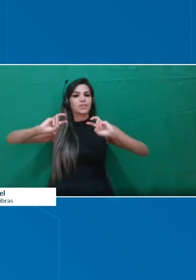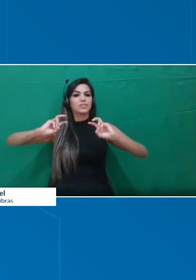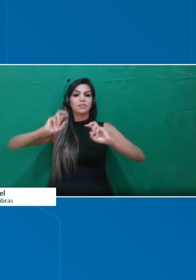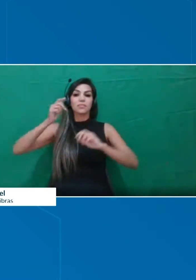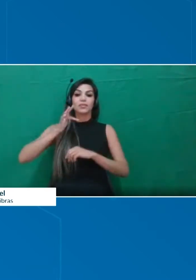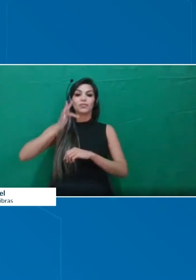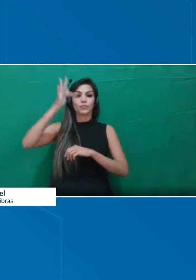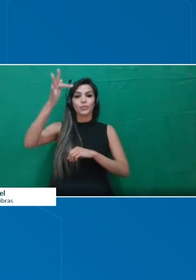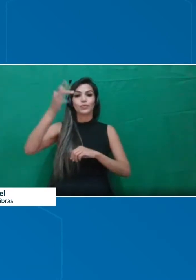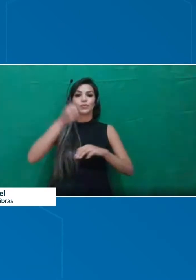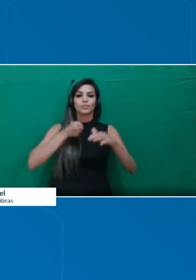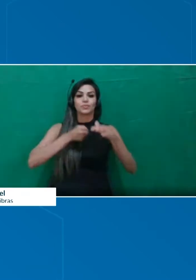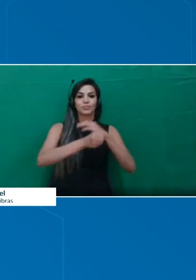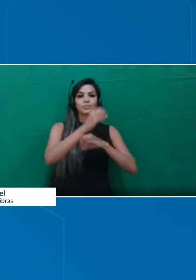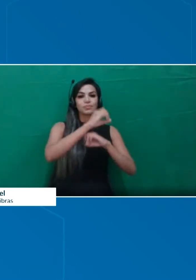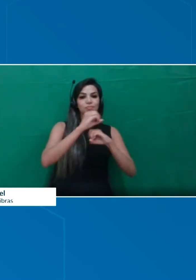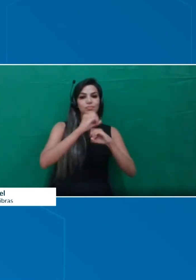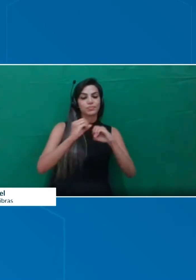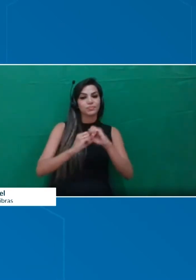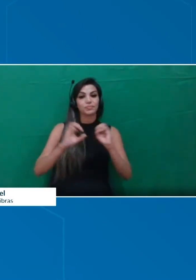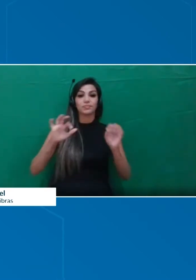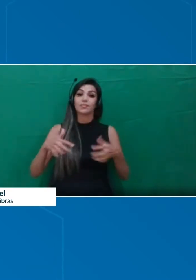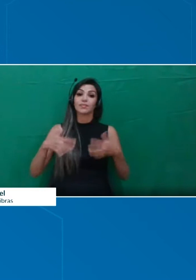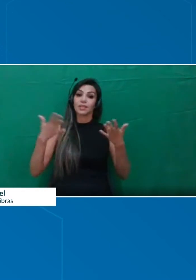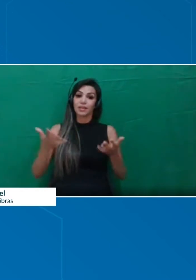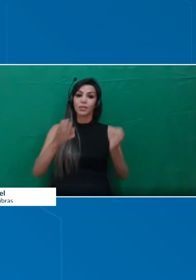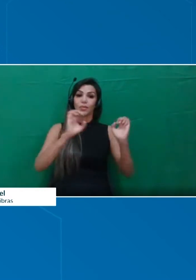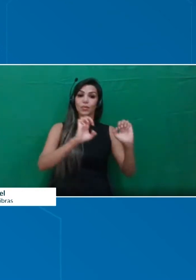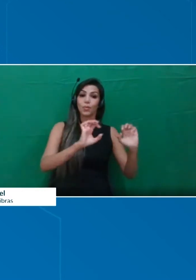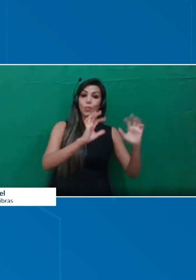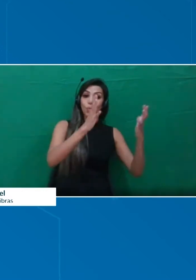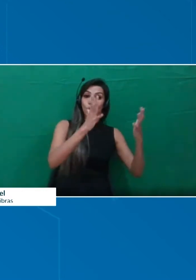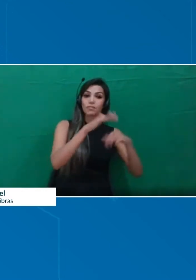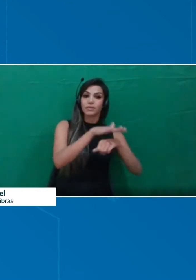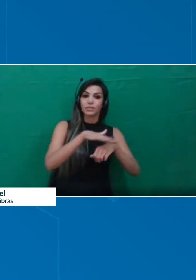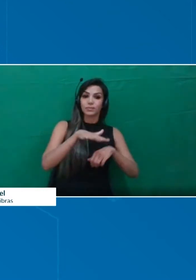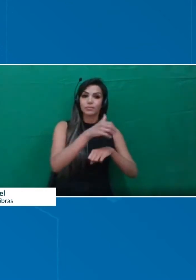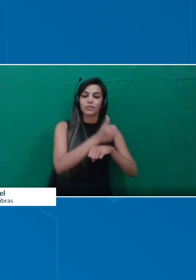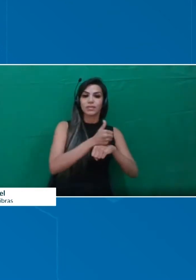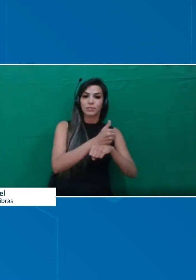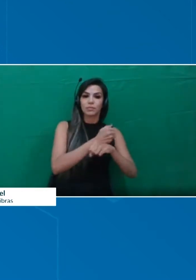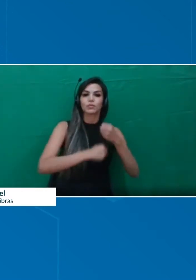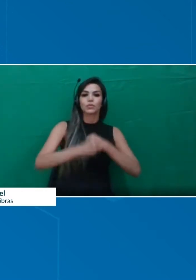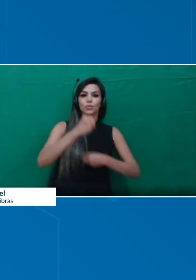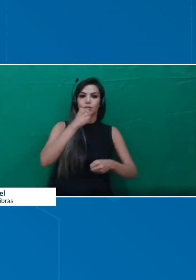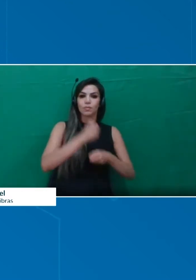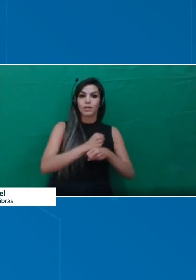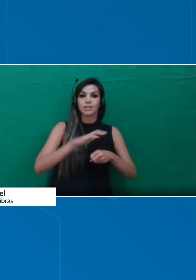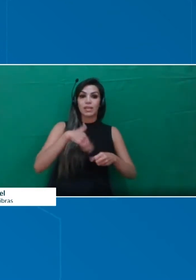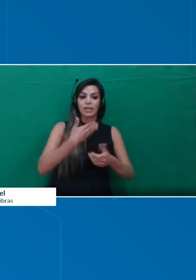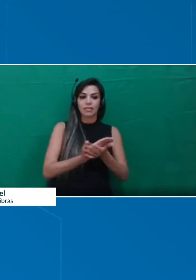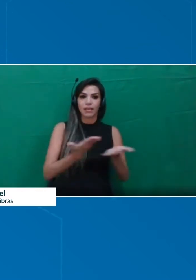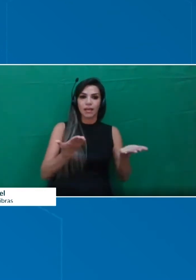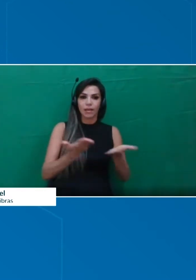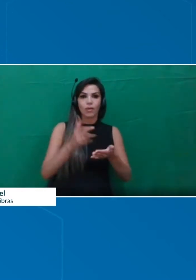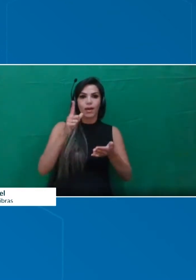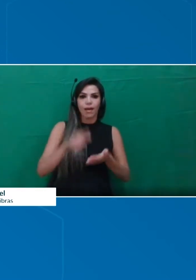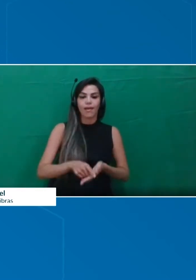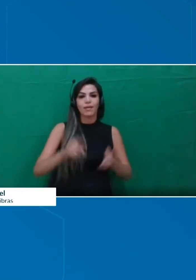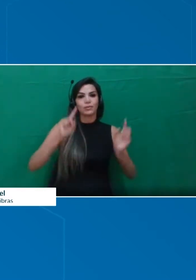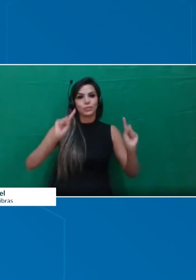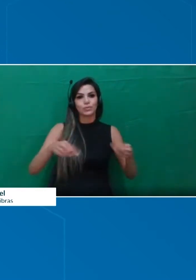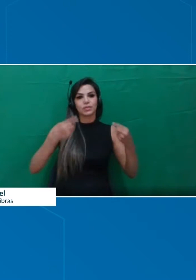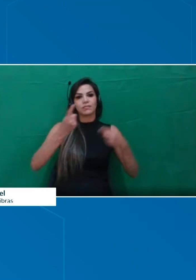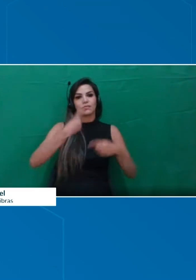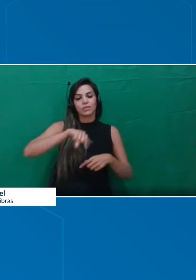UFG num futuro muito próximo. Então, manter esse evento desde o ano passado, para a gente tem sido um desafio grande, porque a gente precisou reinventar